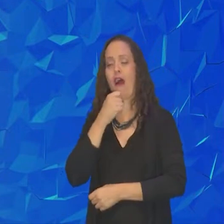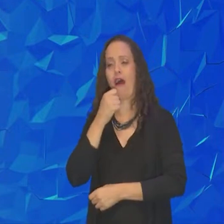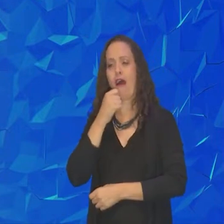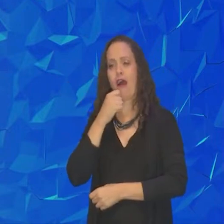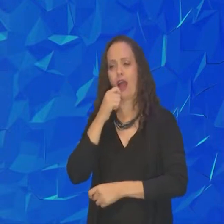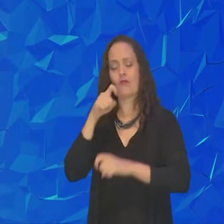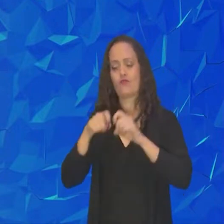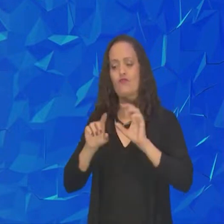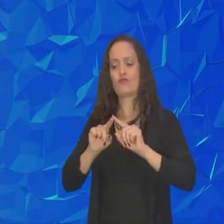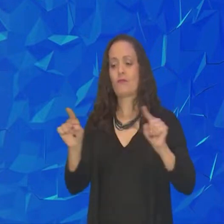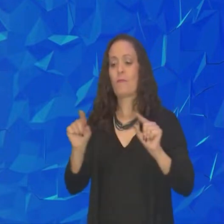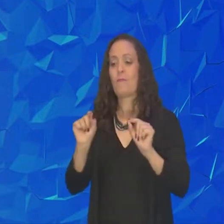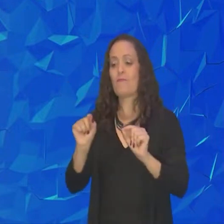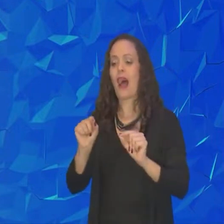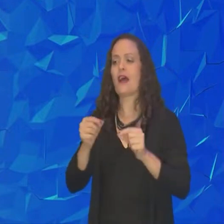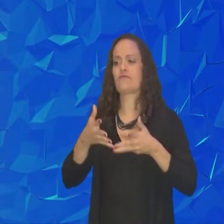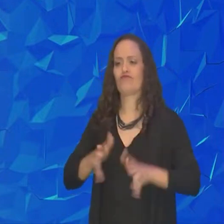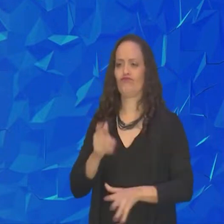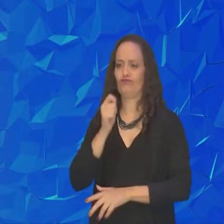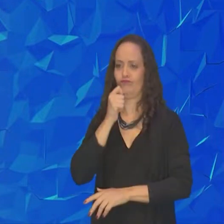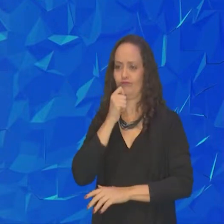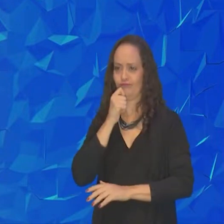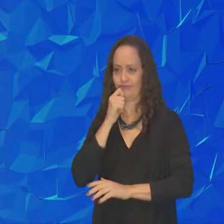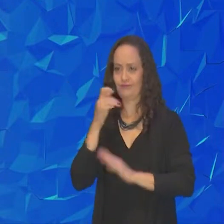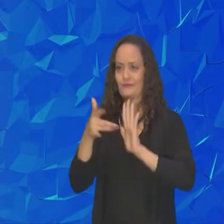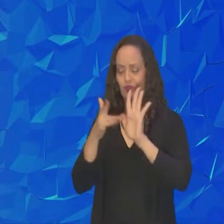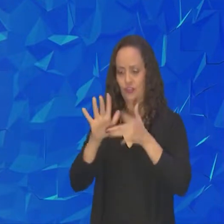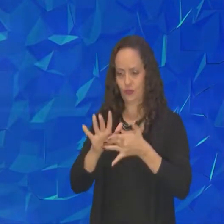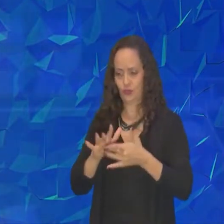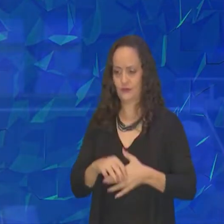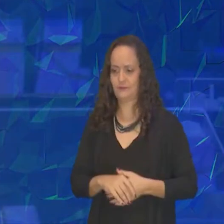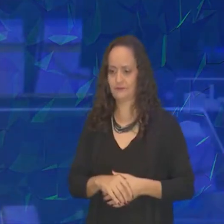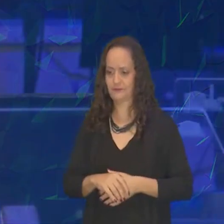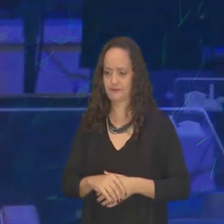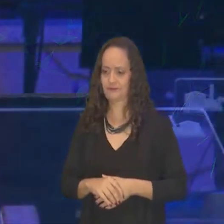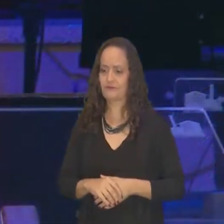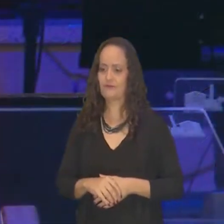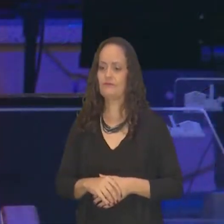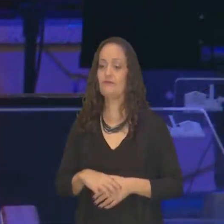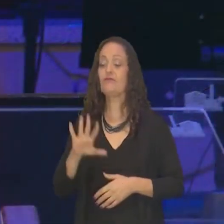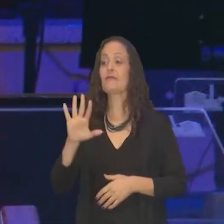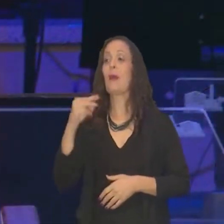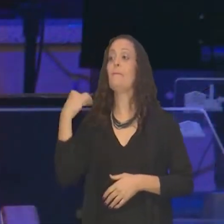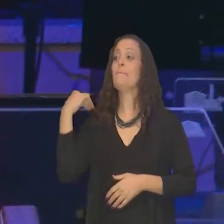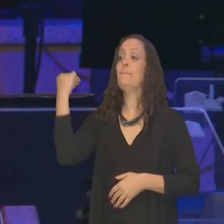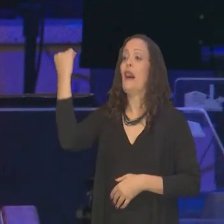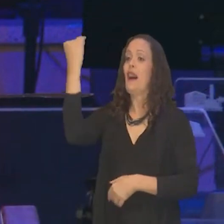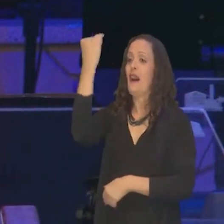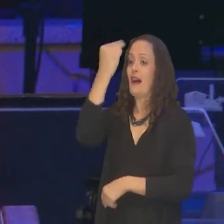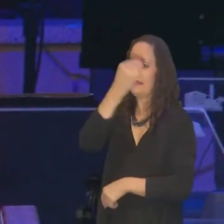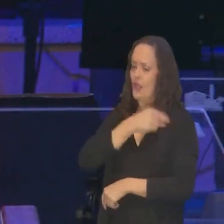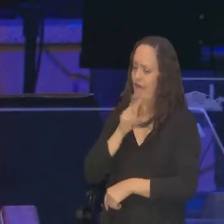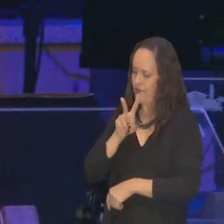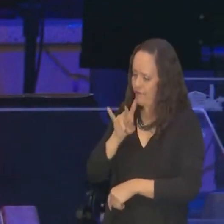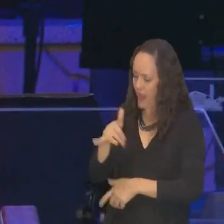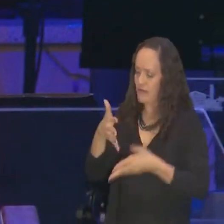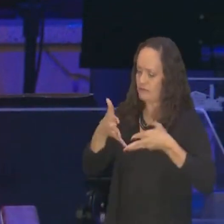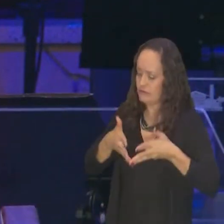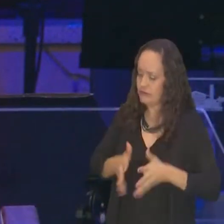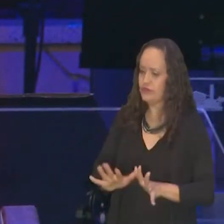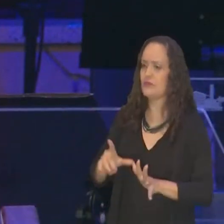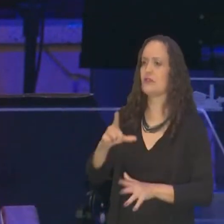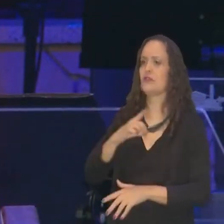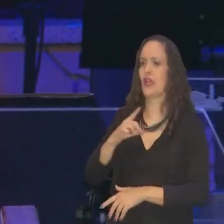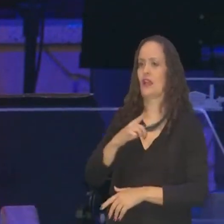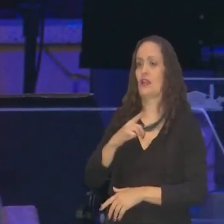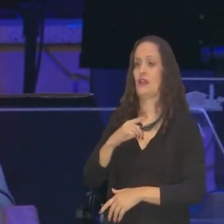deu à luz a um filho, a quem pôs o nome de Jesus. A virgem conceberá. José